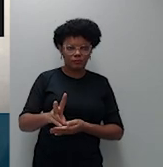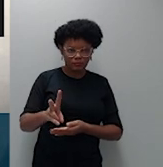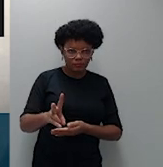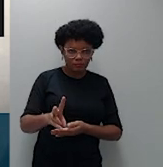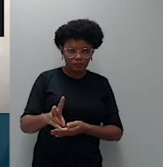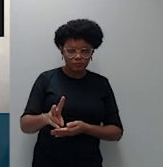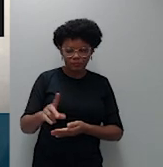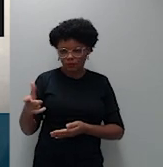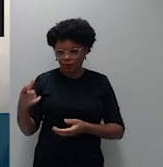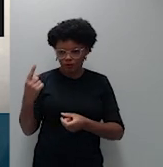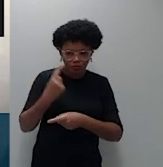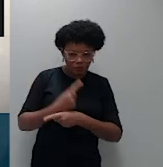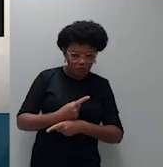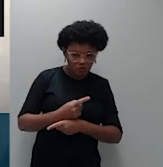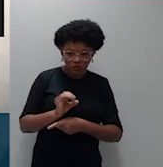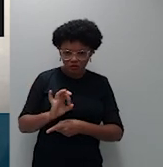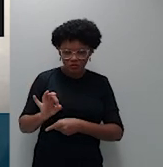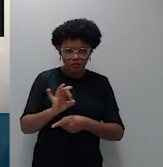divergência